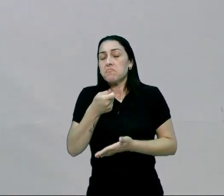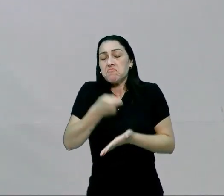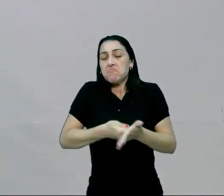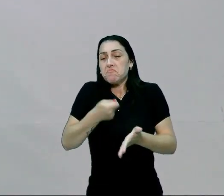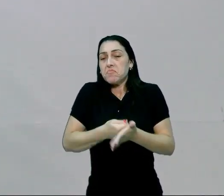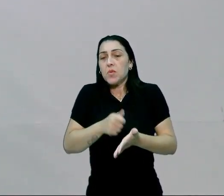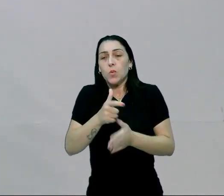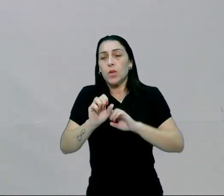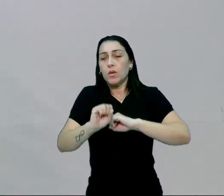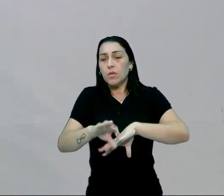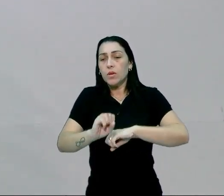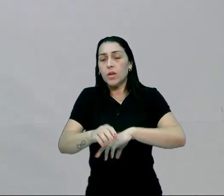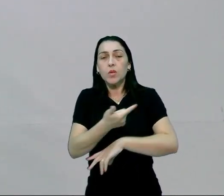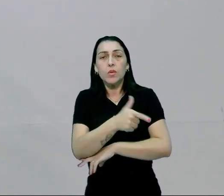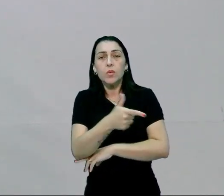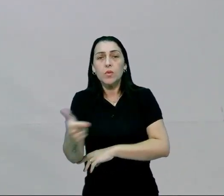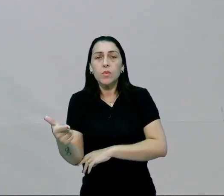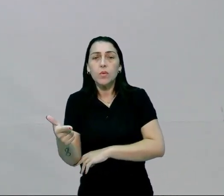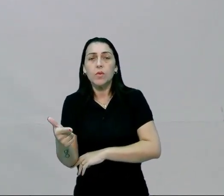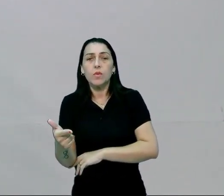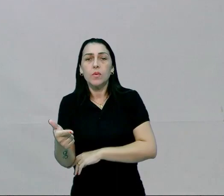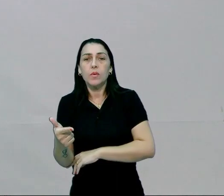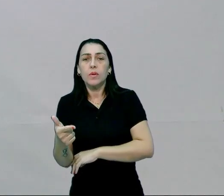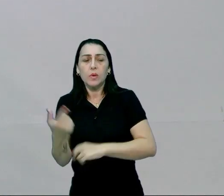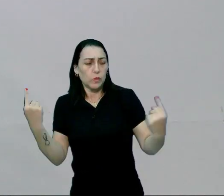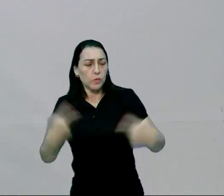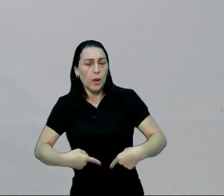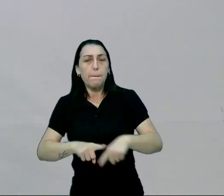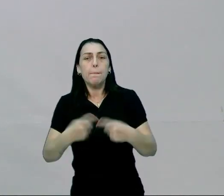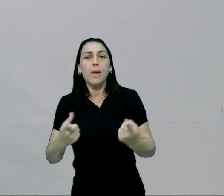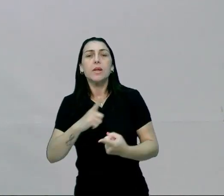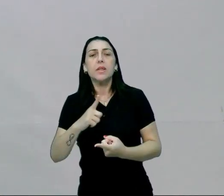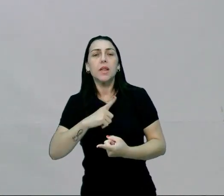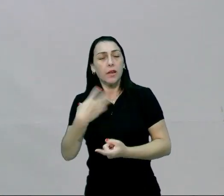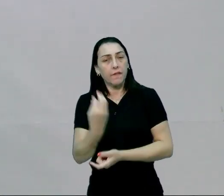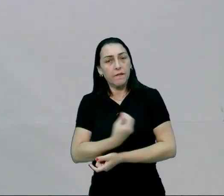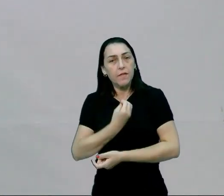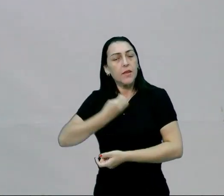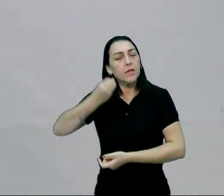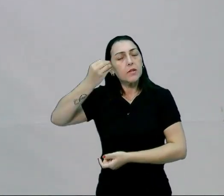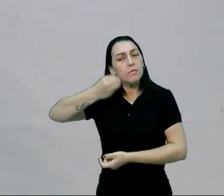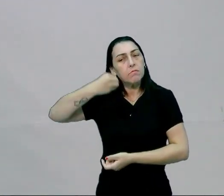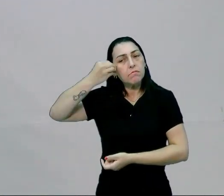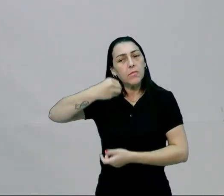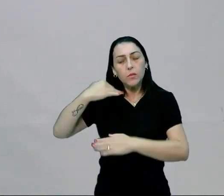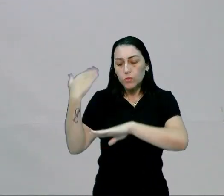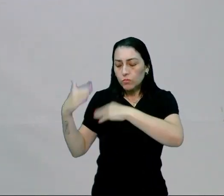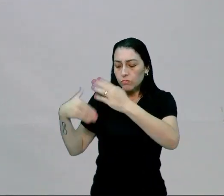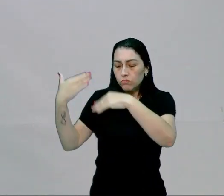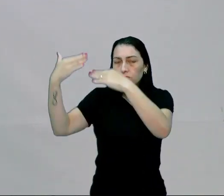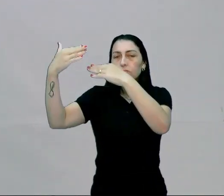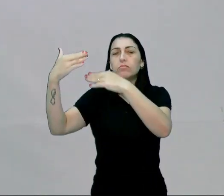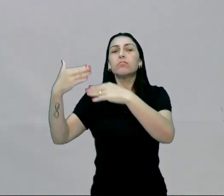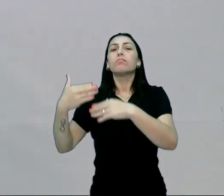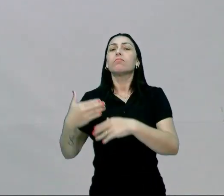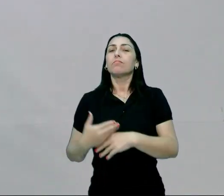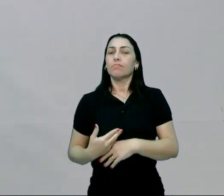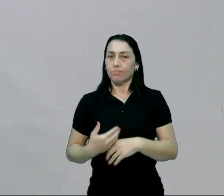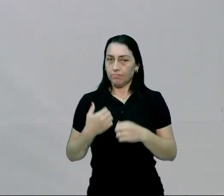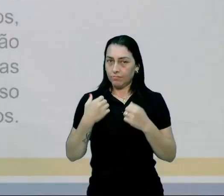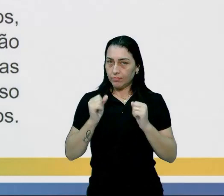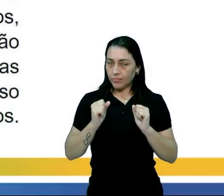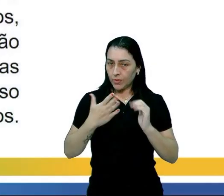não tem um ensino, não tem essa parte competitiva, mas tem a parte da vivência e do desenvolvimento e da